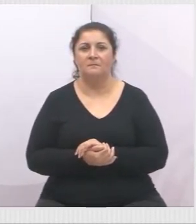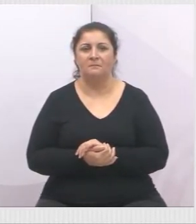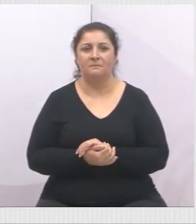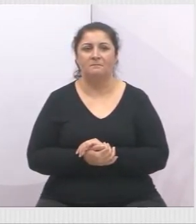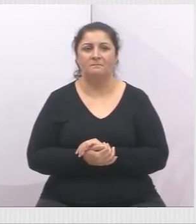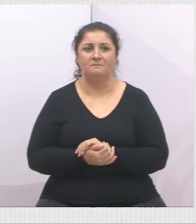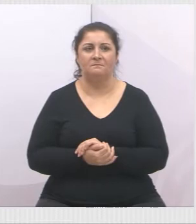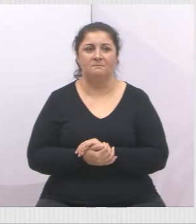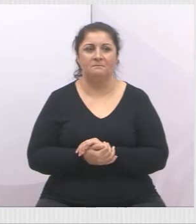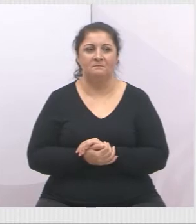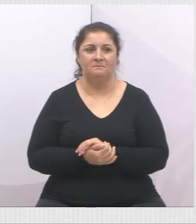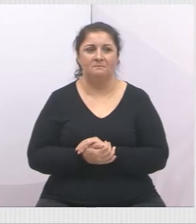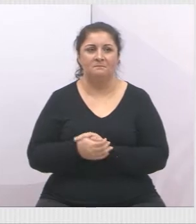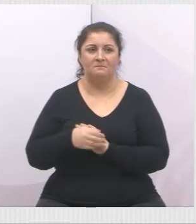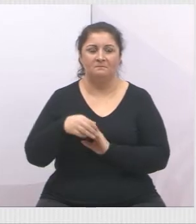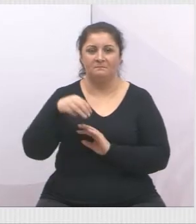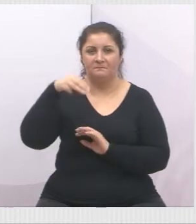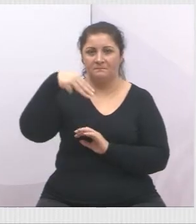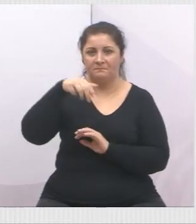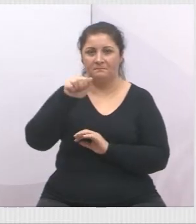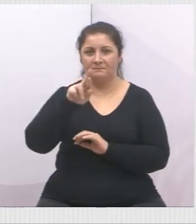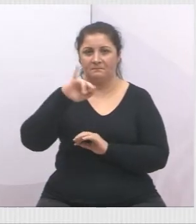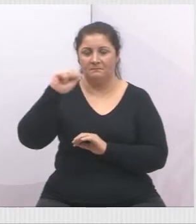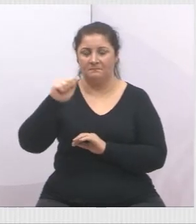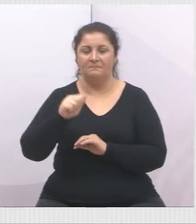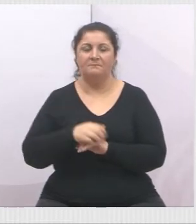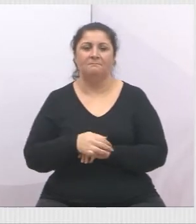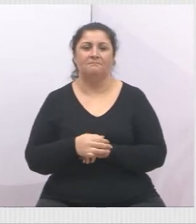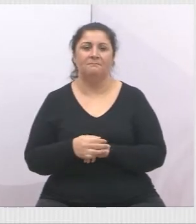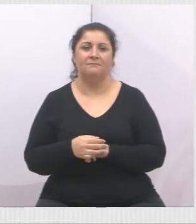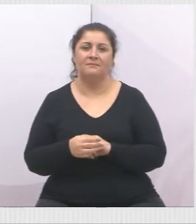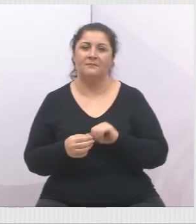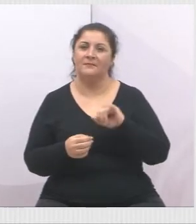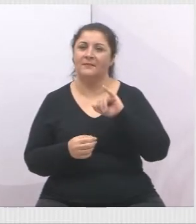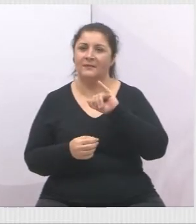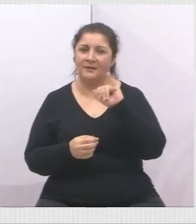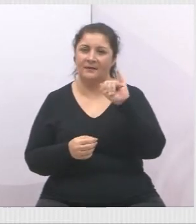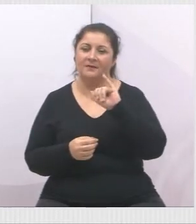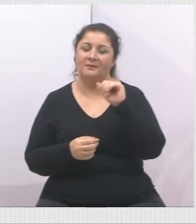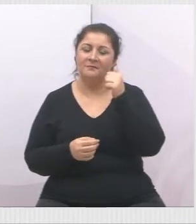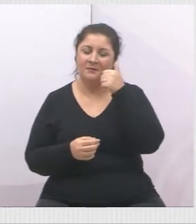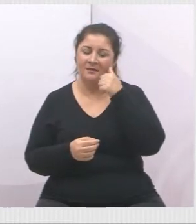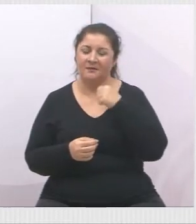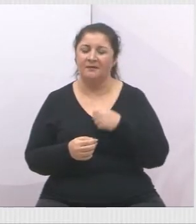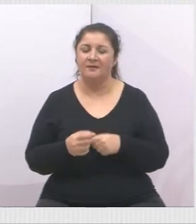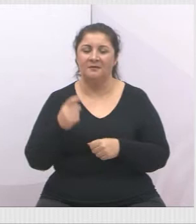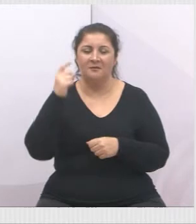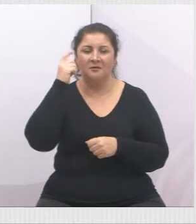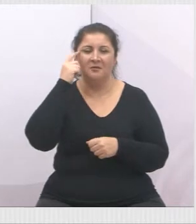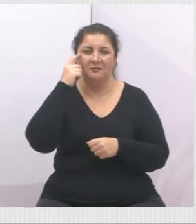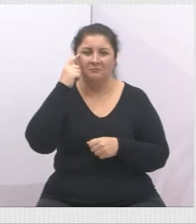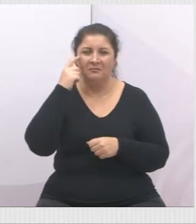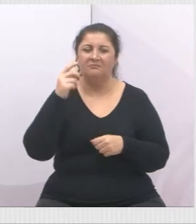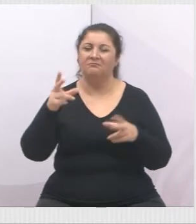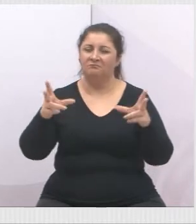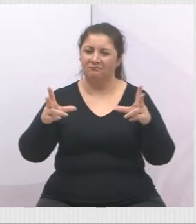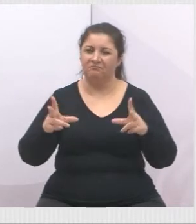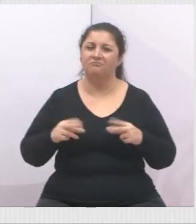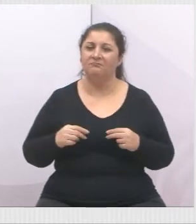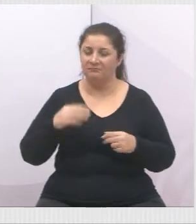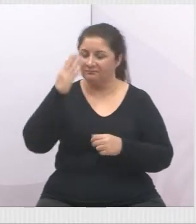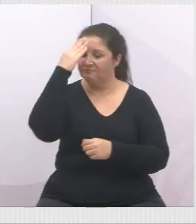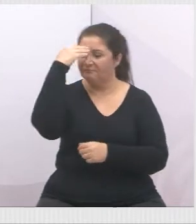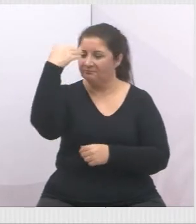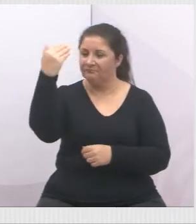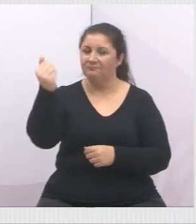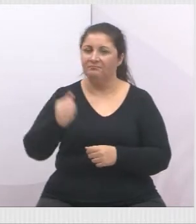Meu nome é Maria do Carmo. Acho muito justa a homenagem que estão prestando ao meu irmão.